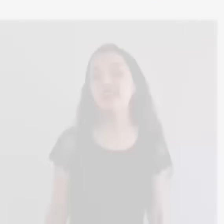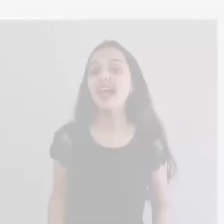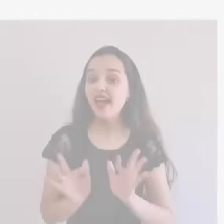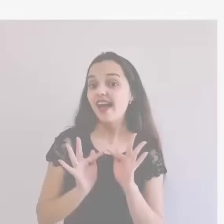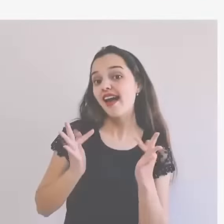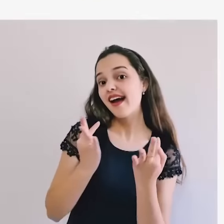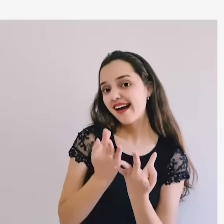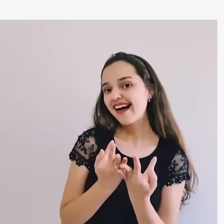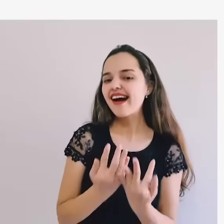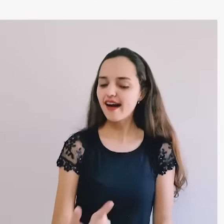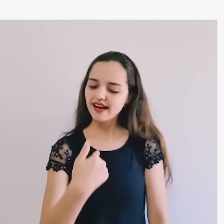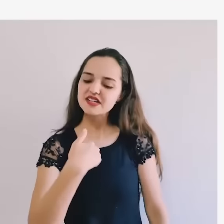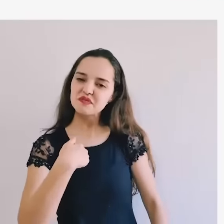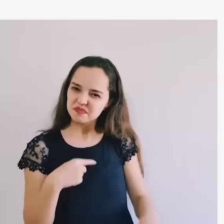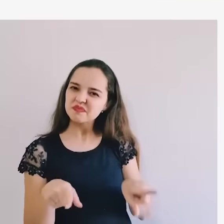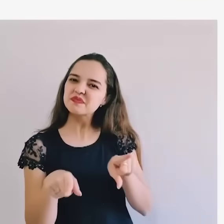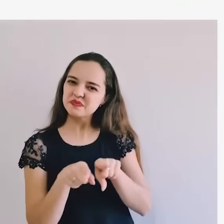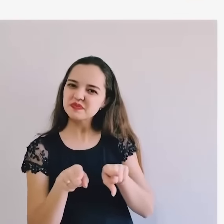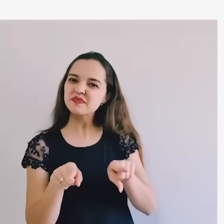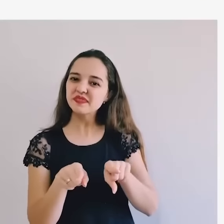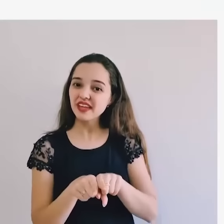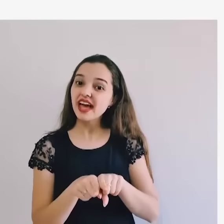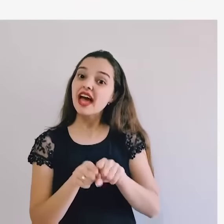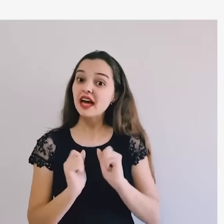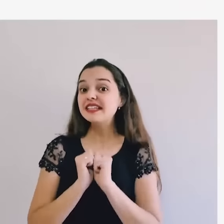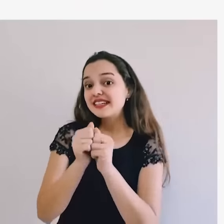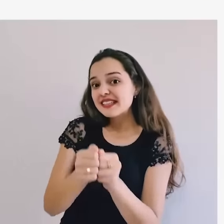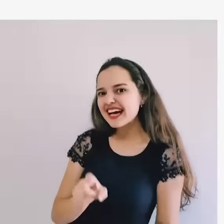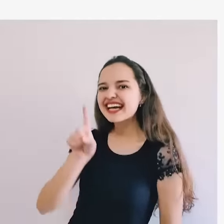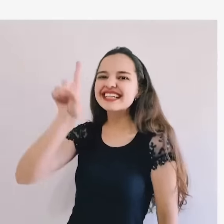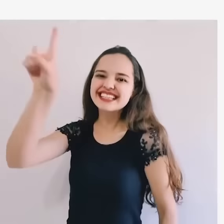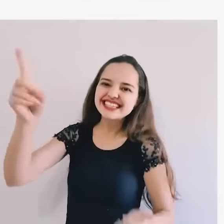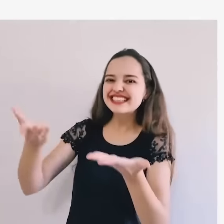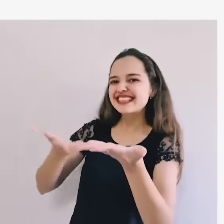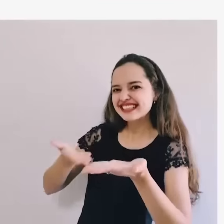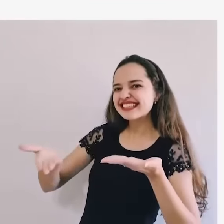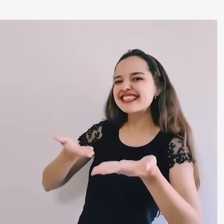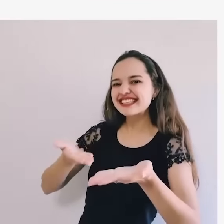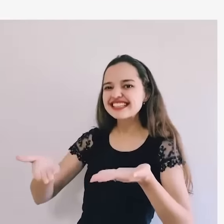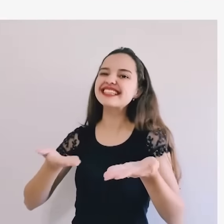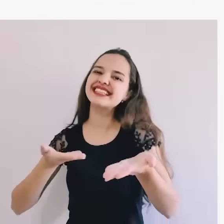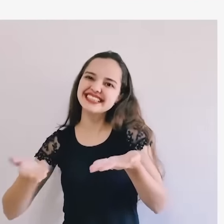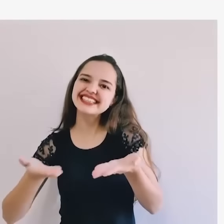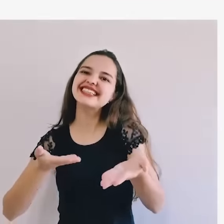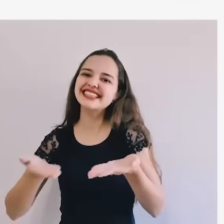Minha casa e eu serviremos a Deus.